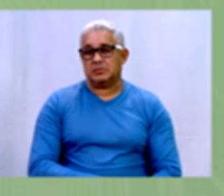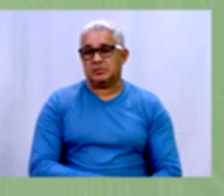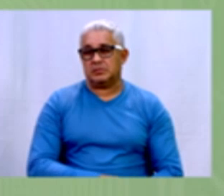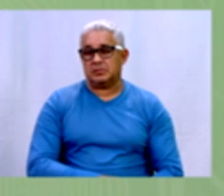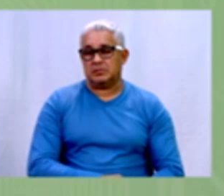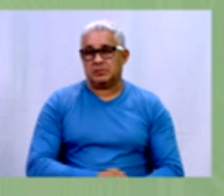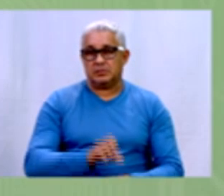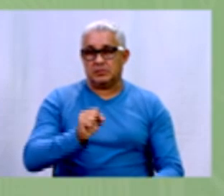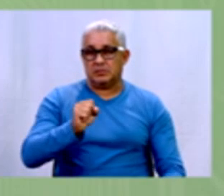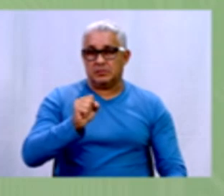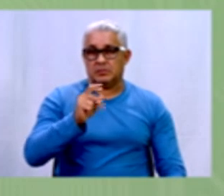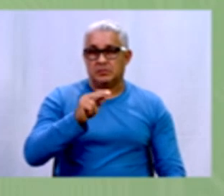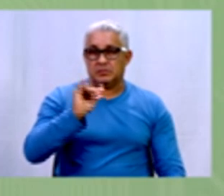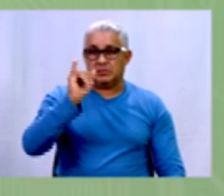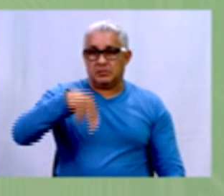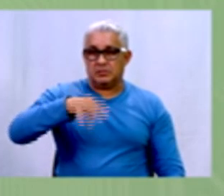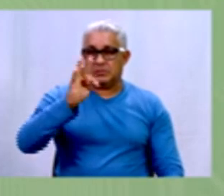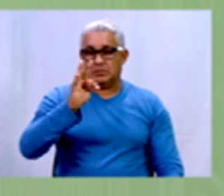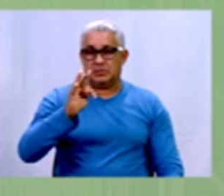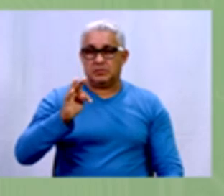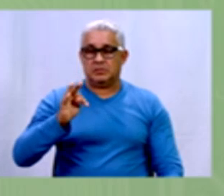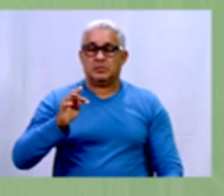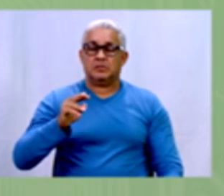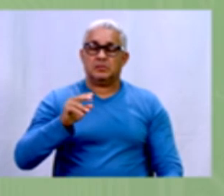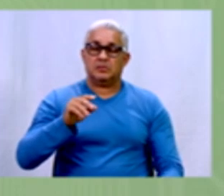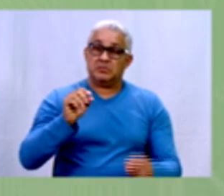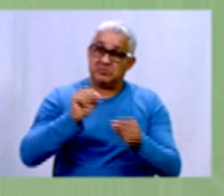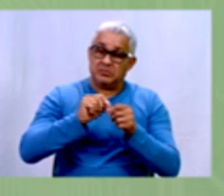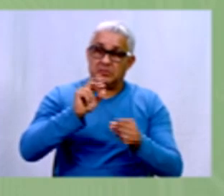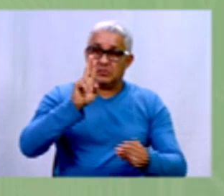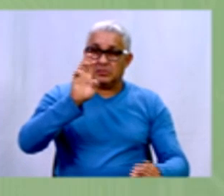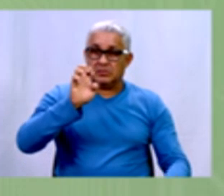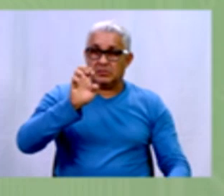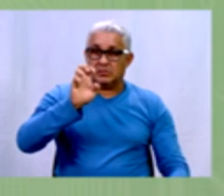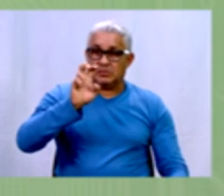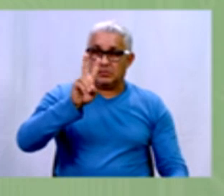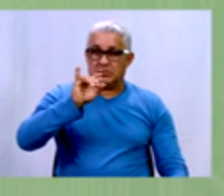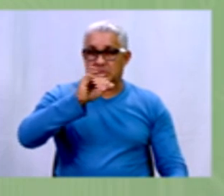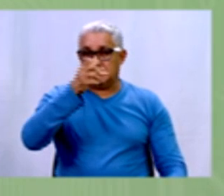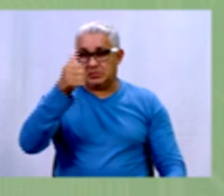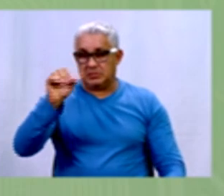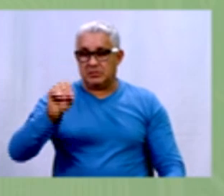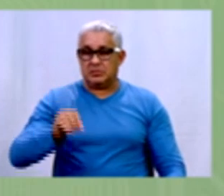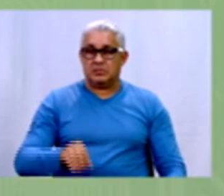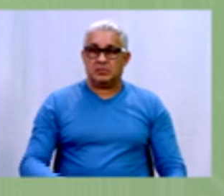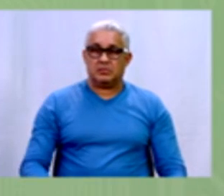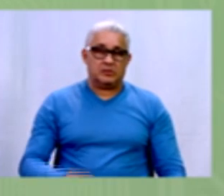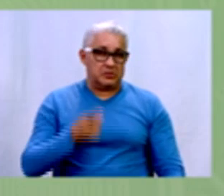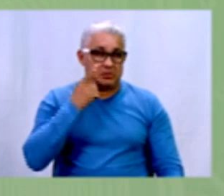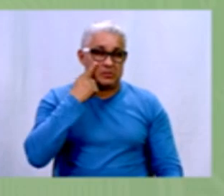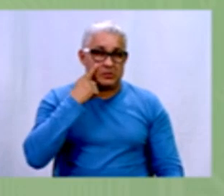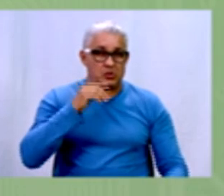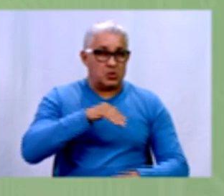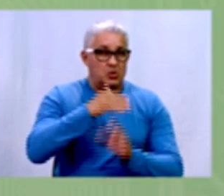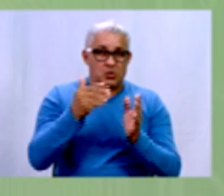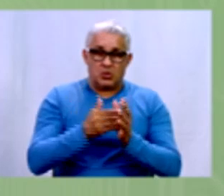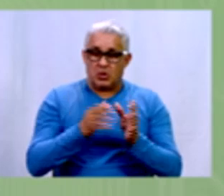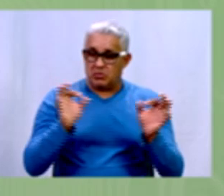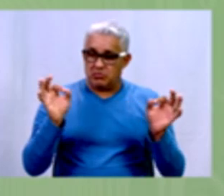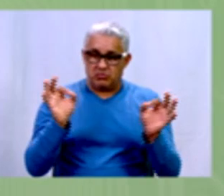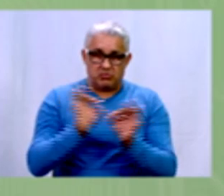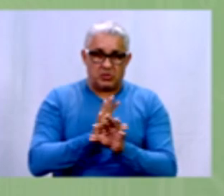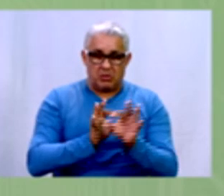do sprint, ser feita uma revisão para verificar se tudo foi construído da